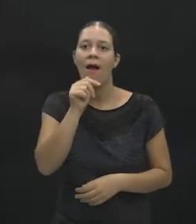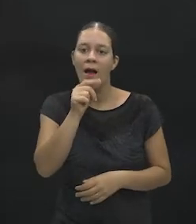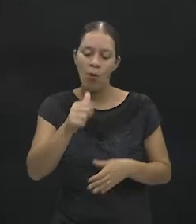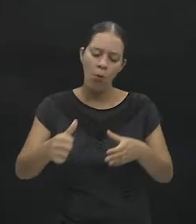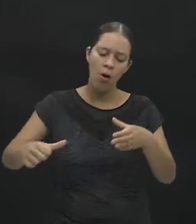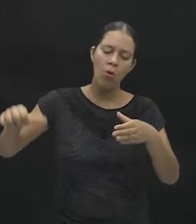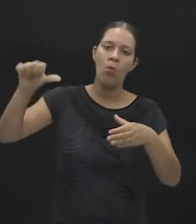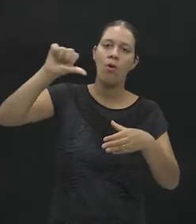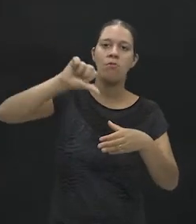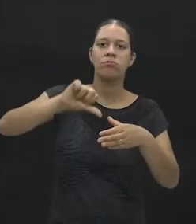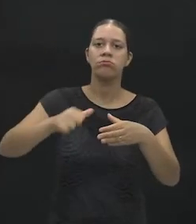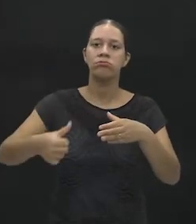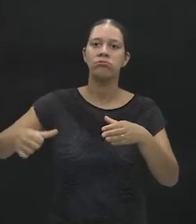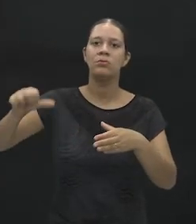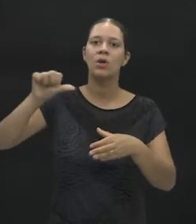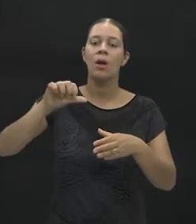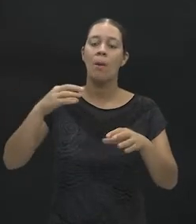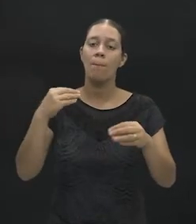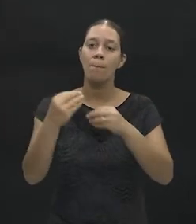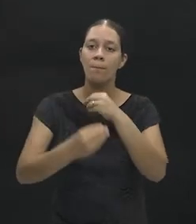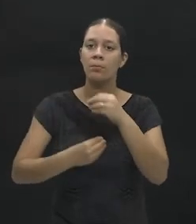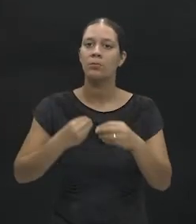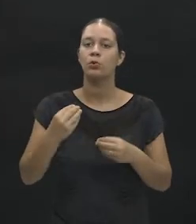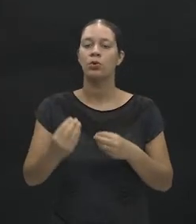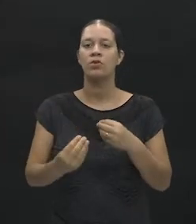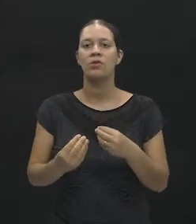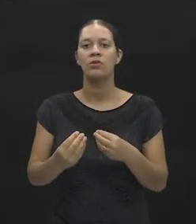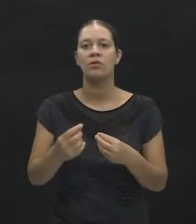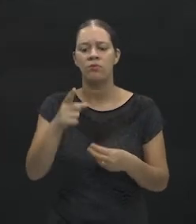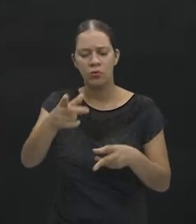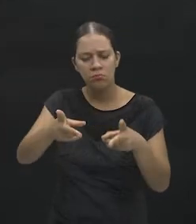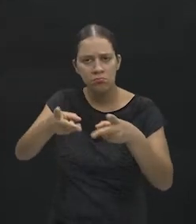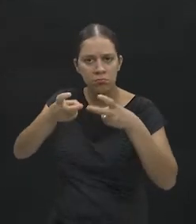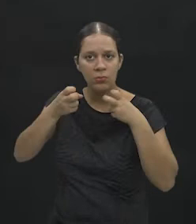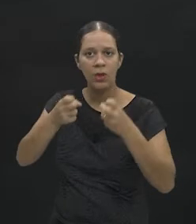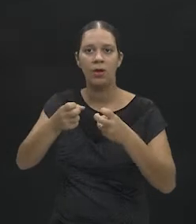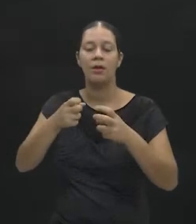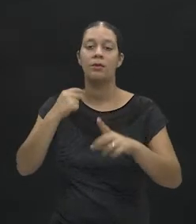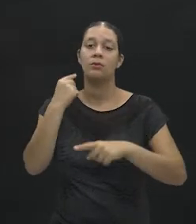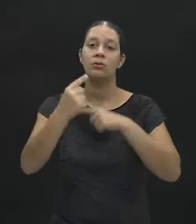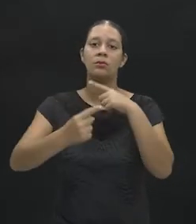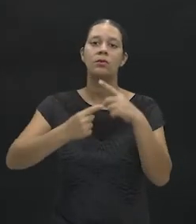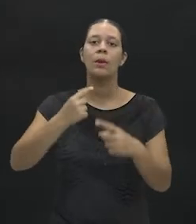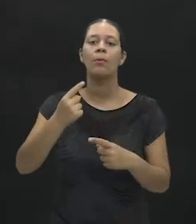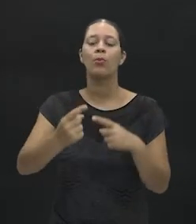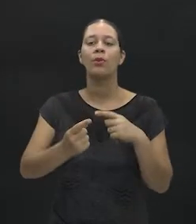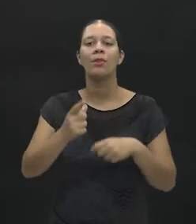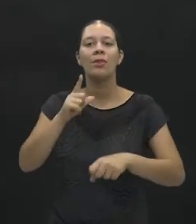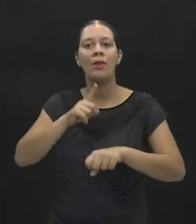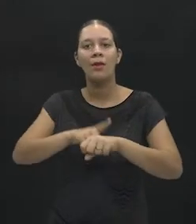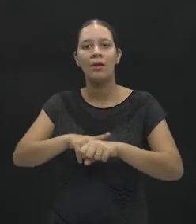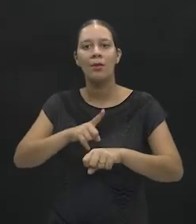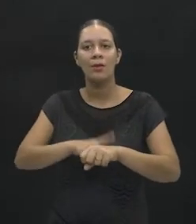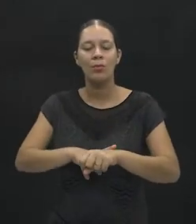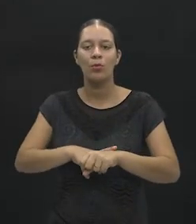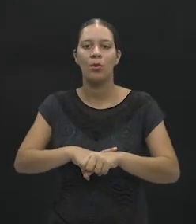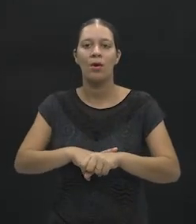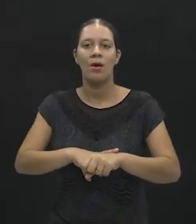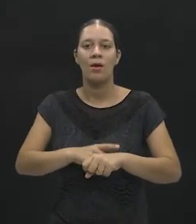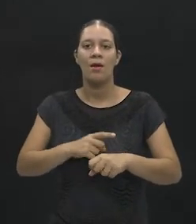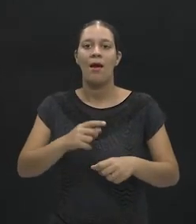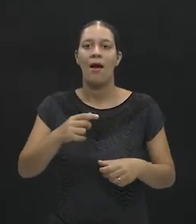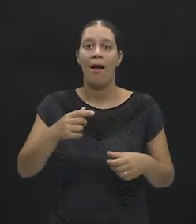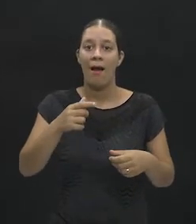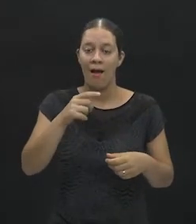jogar água a esta mistura. Ao jogar água a esta mistura, você perceberá que depois de um certo tempo,